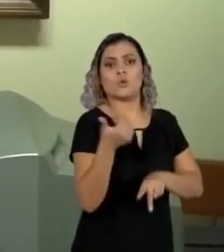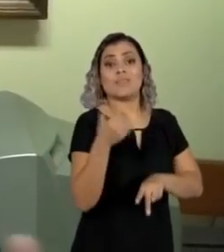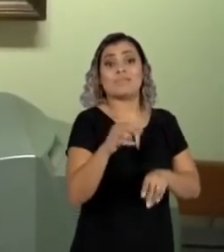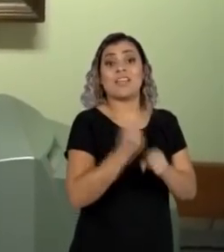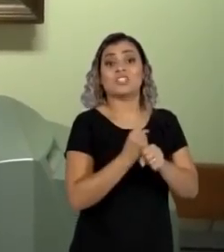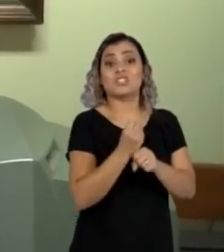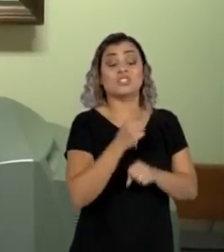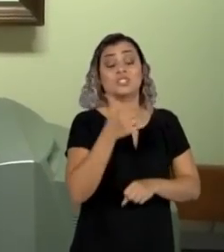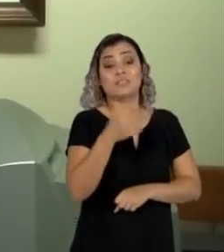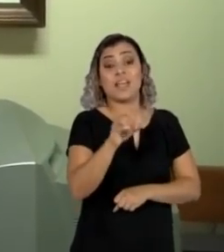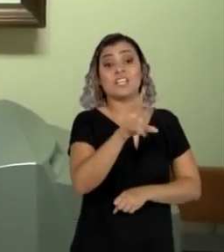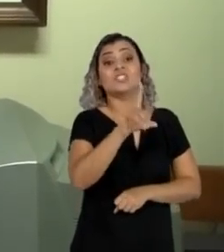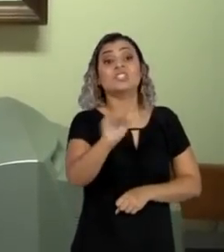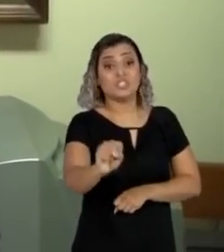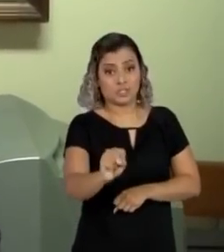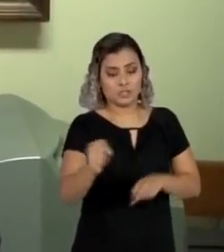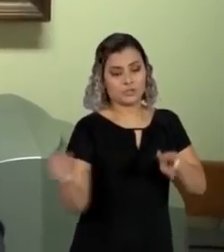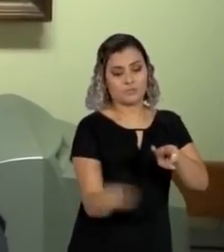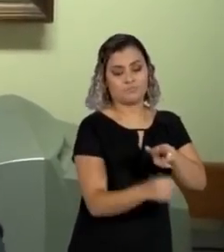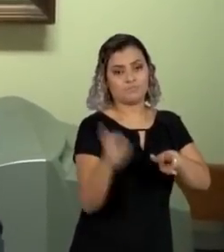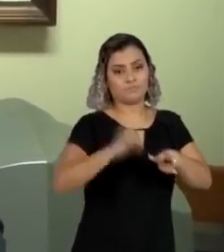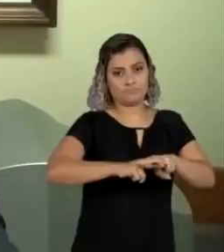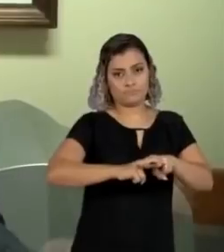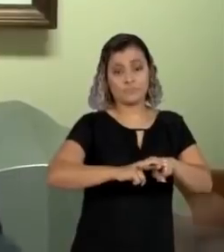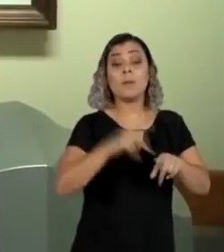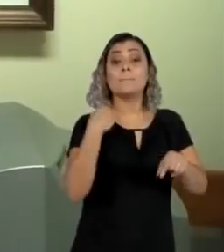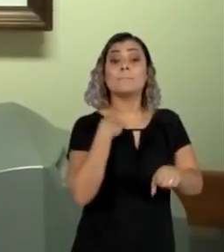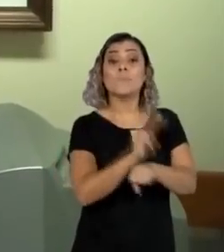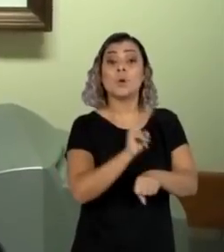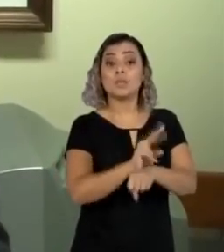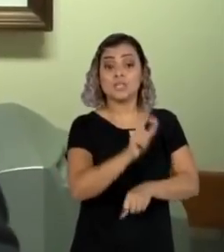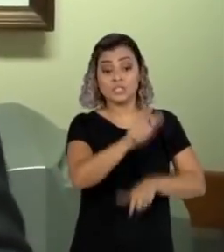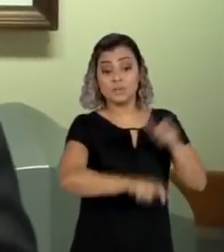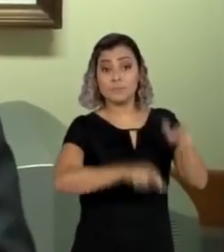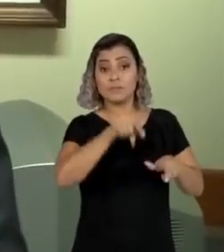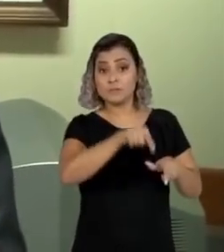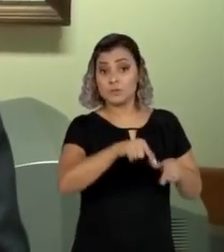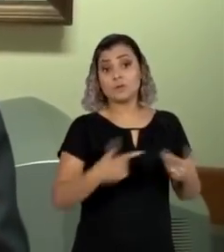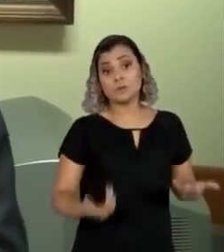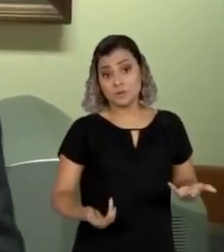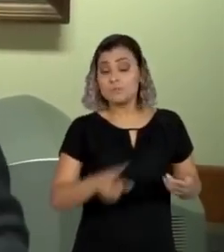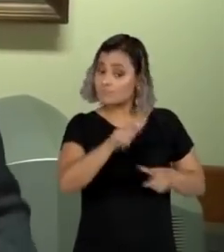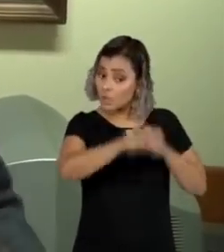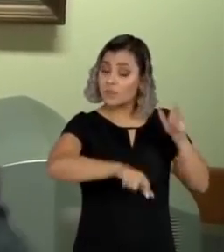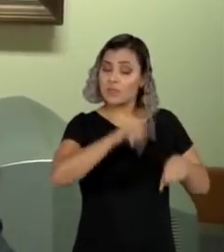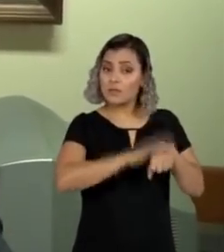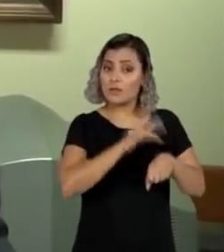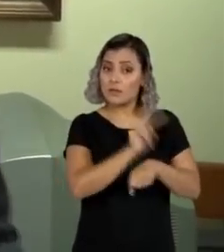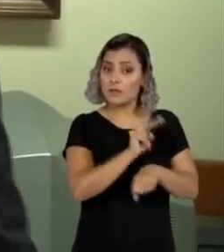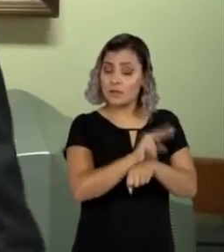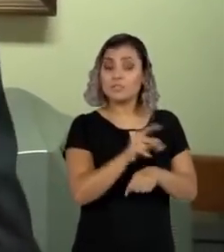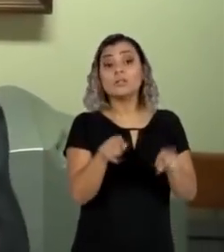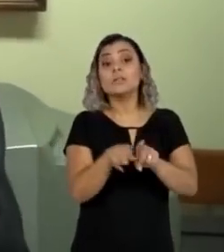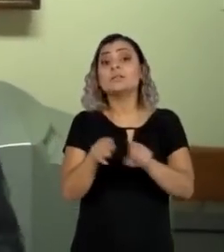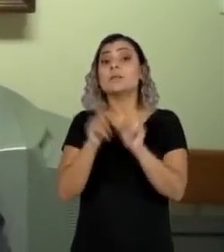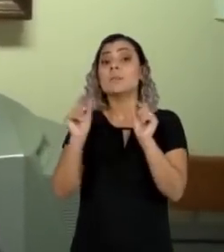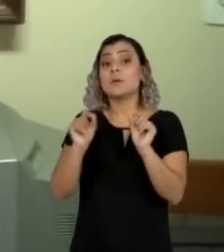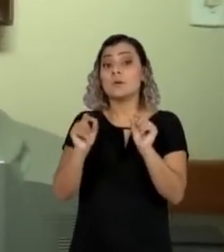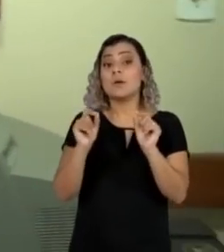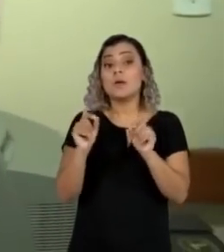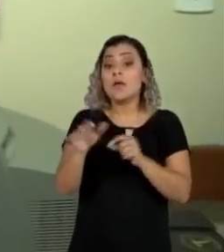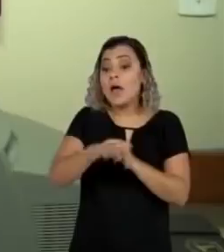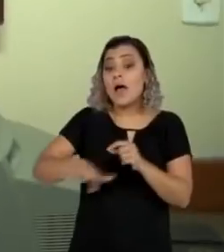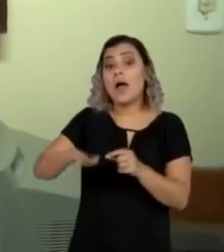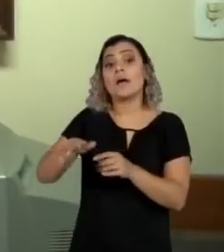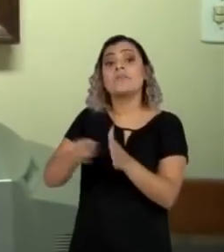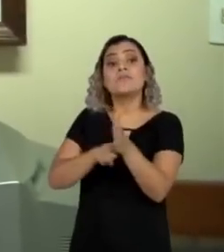ela é cautelar apenas. Ela visa proteger eles, por incrível que possa parecer, e também proteger o próprio